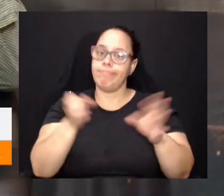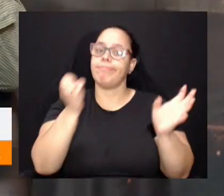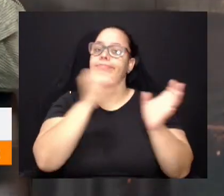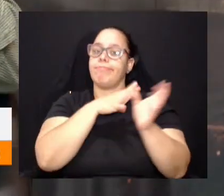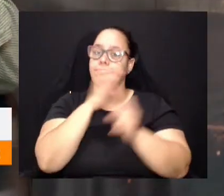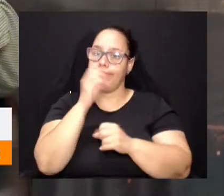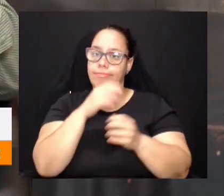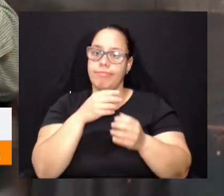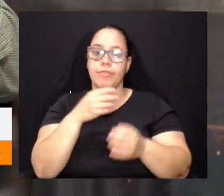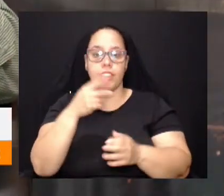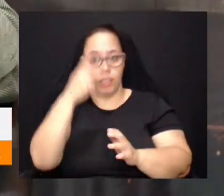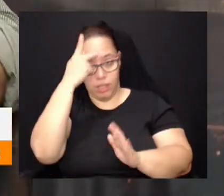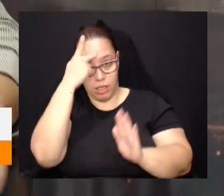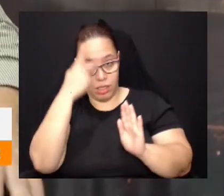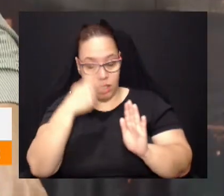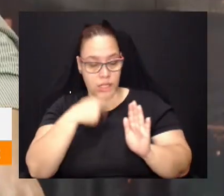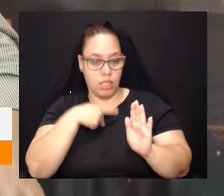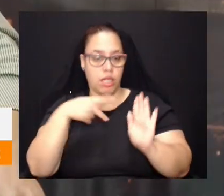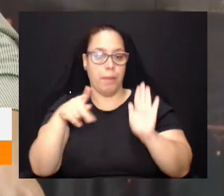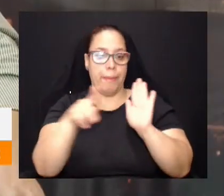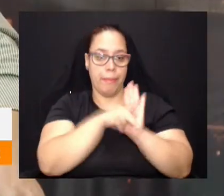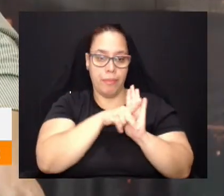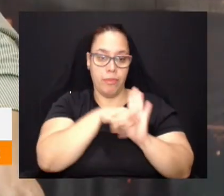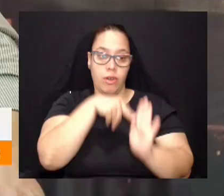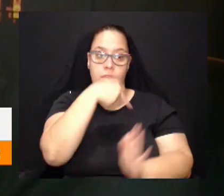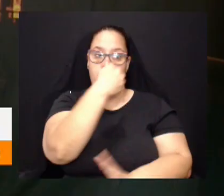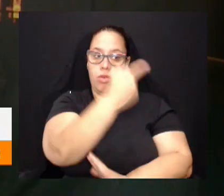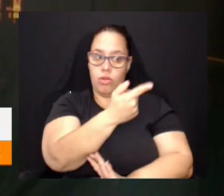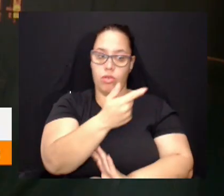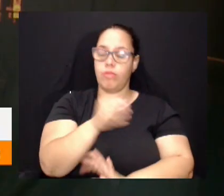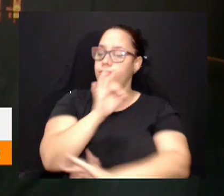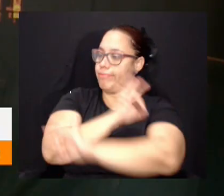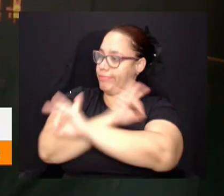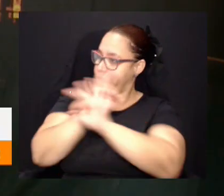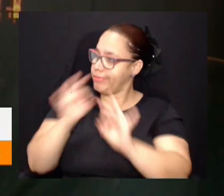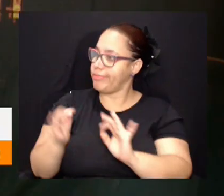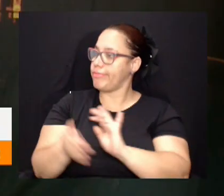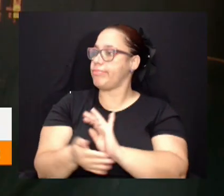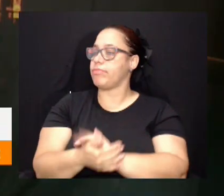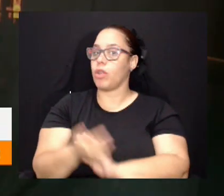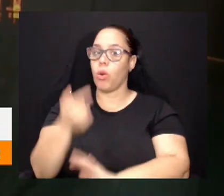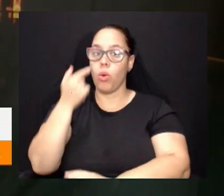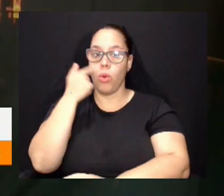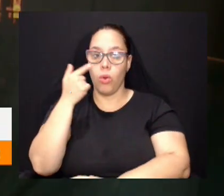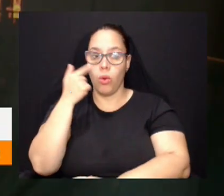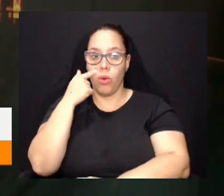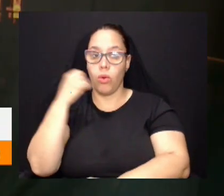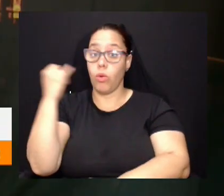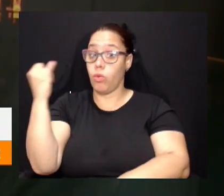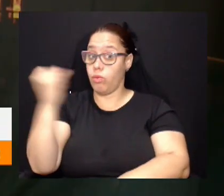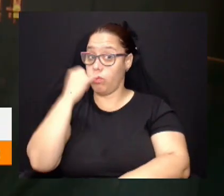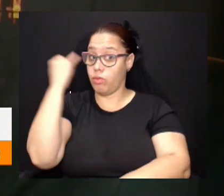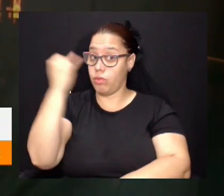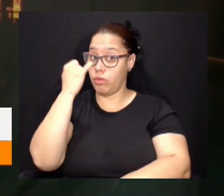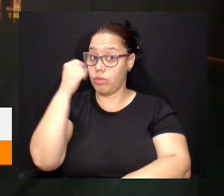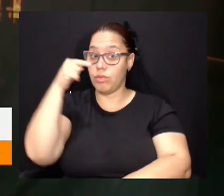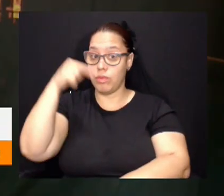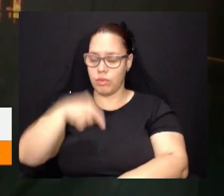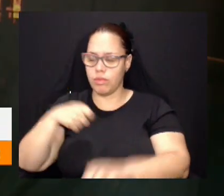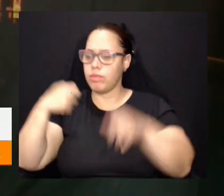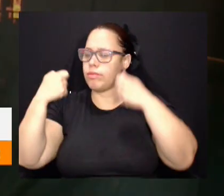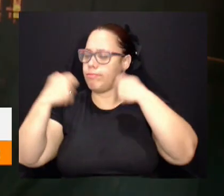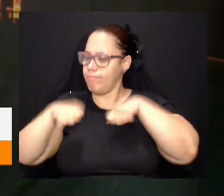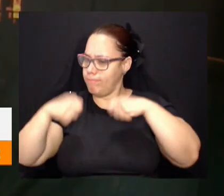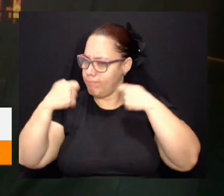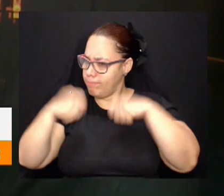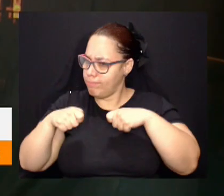mesmo também, não só do outro, né? Exatamente, né. Olha, muito importante, necessário, preciso